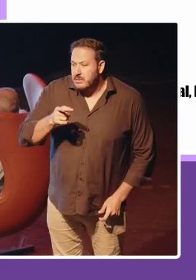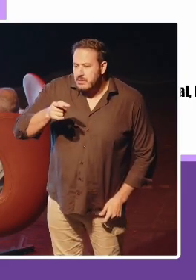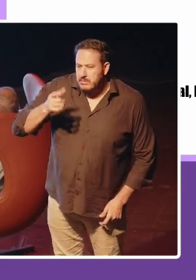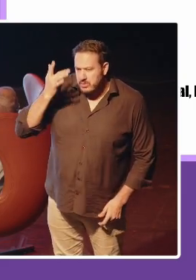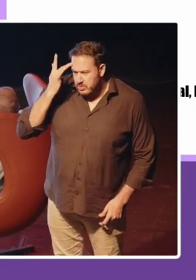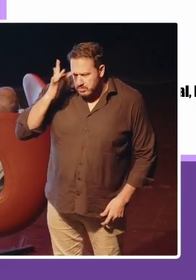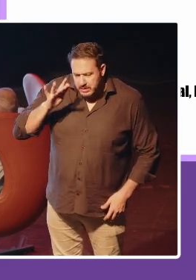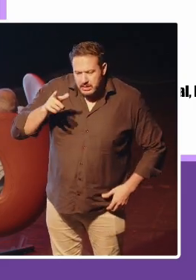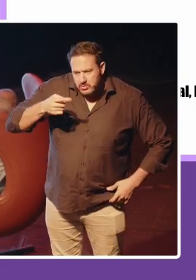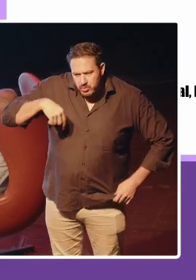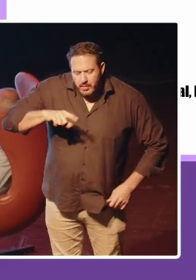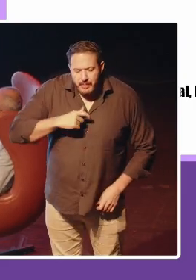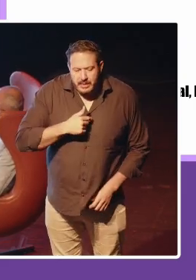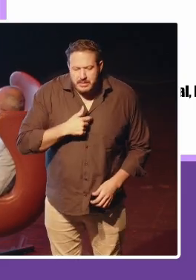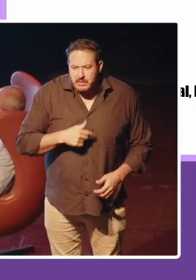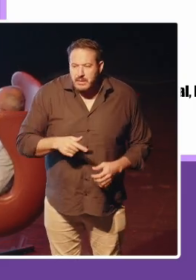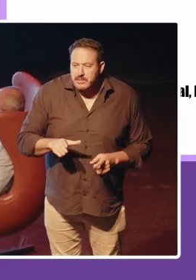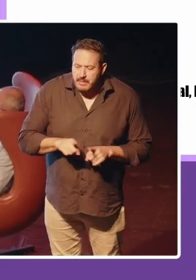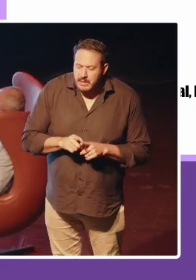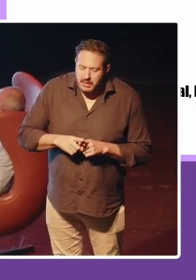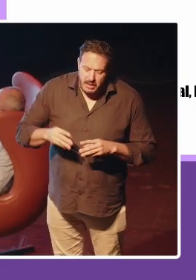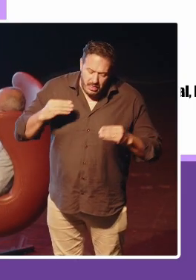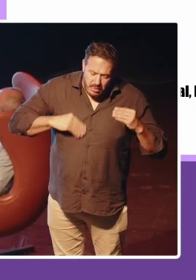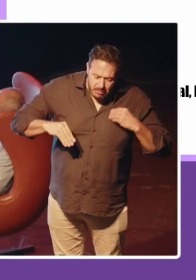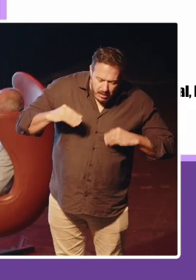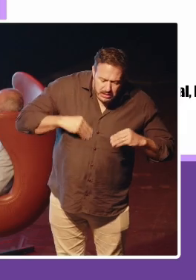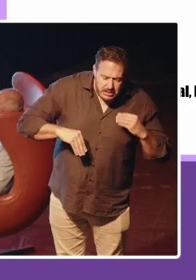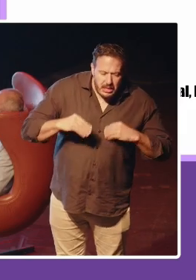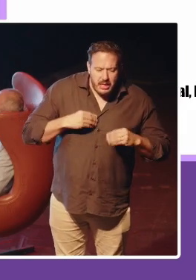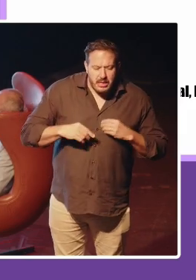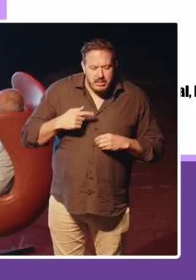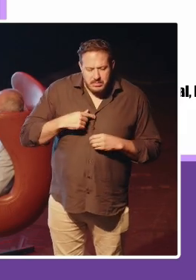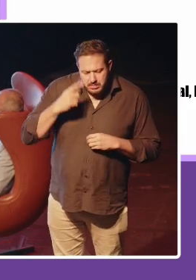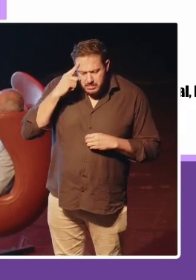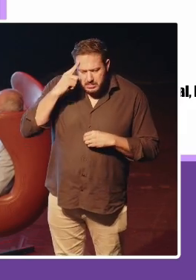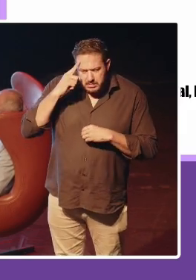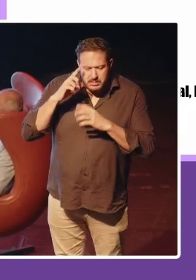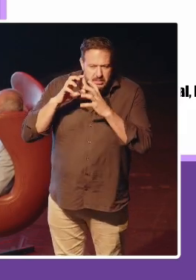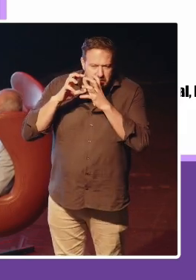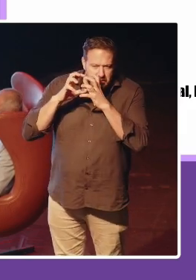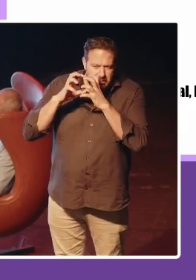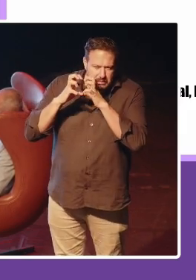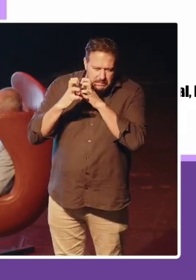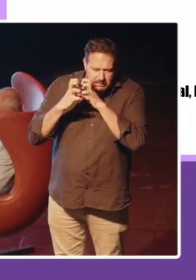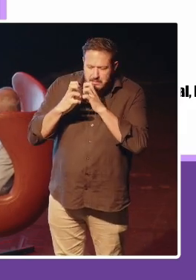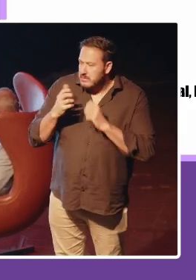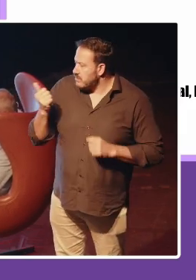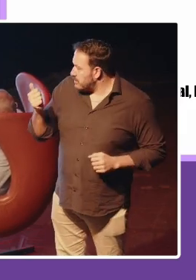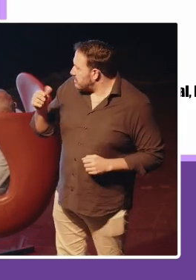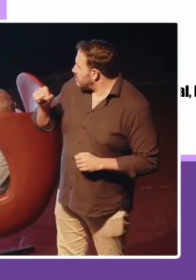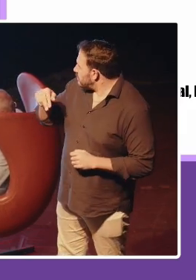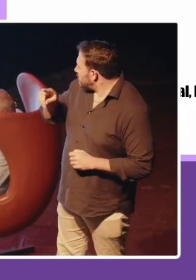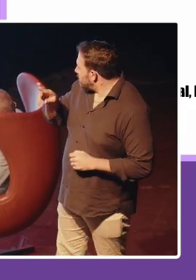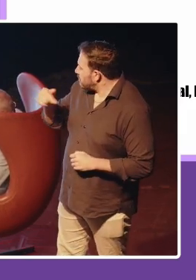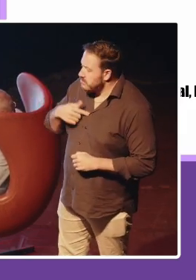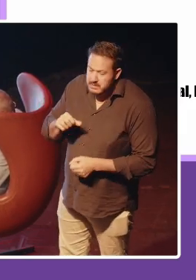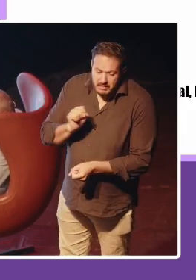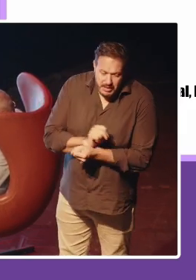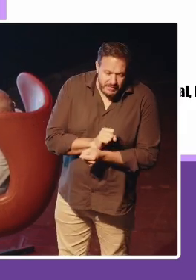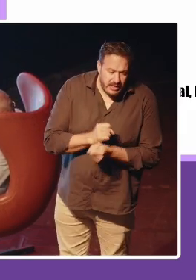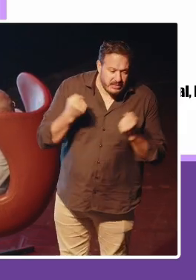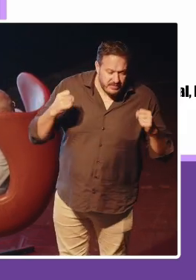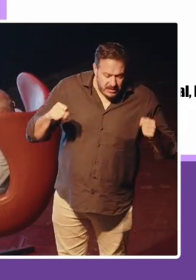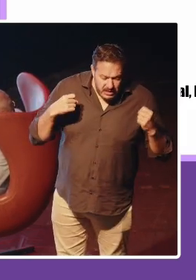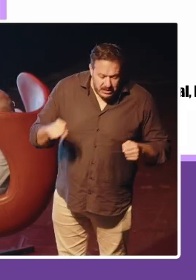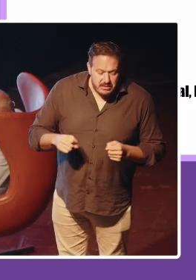normalmente dosam no sangue, depressão, traumatismo crânioencefálico, que a doutora Suana já falou, inatividade física,